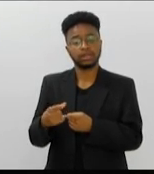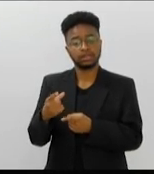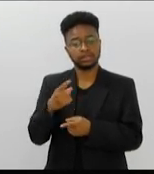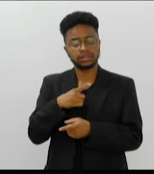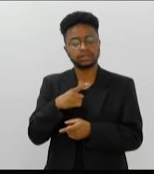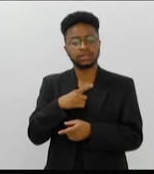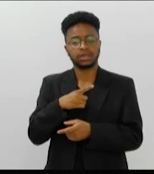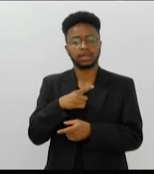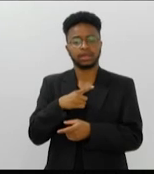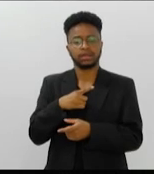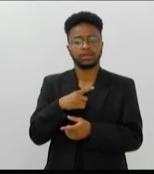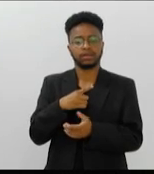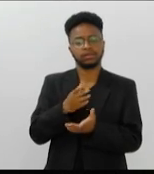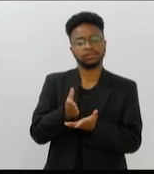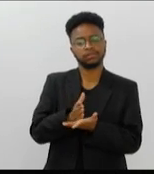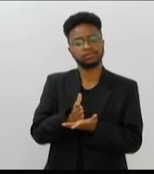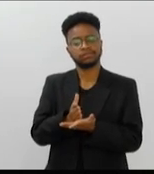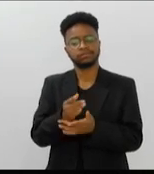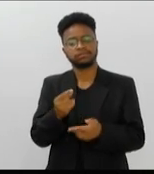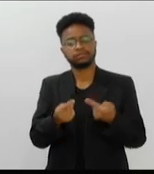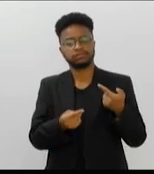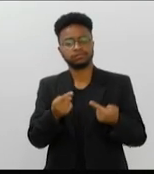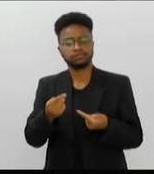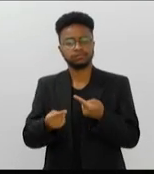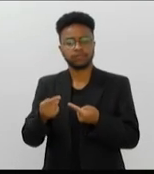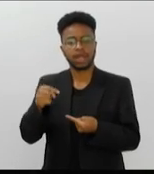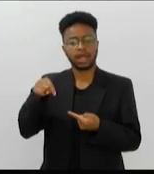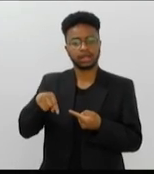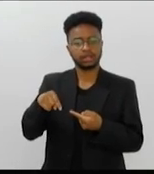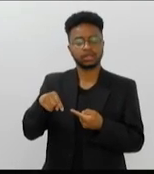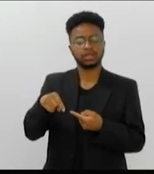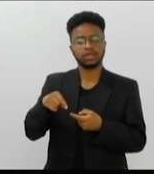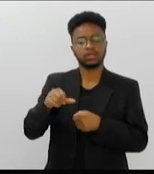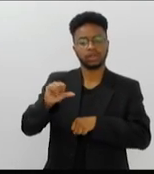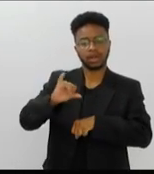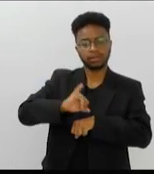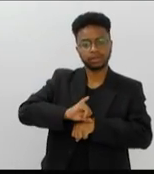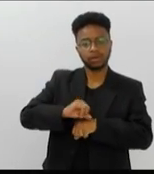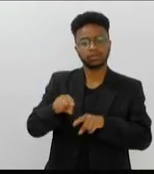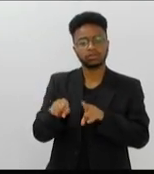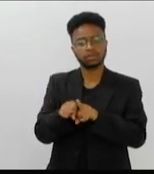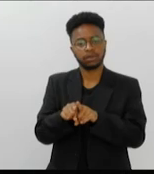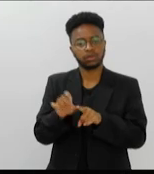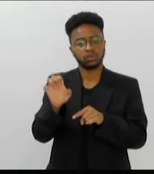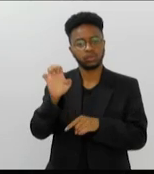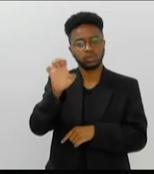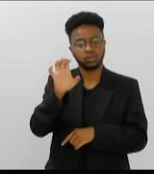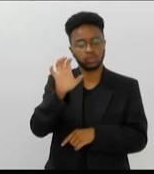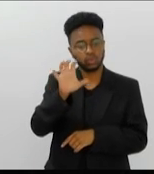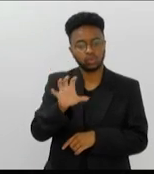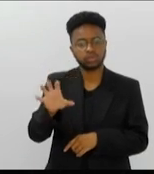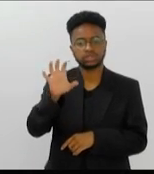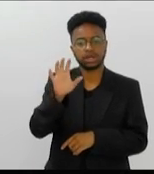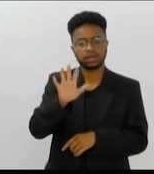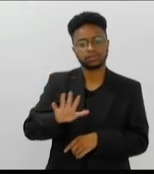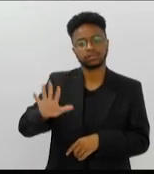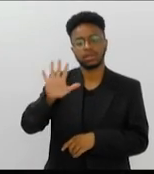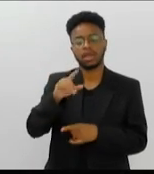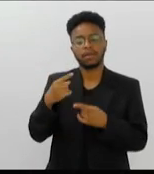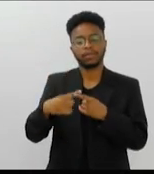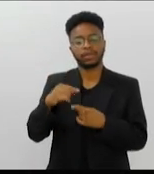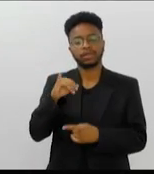divisas, né? Tanto para a capital como para o Estado como um todo. Por exemplo, o